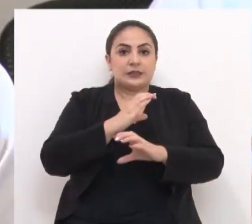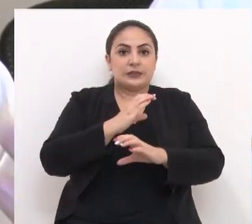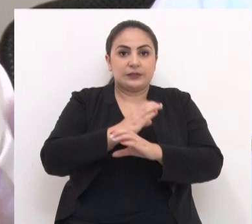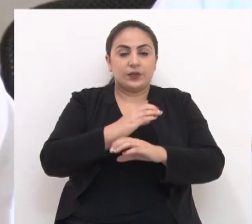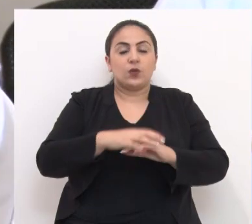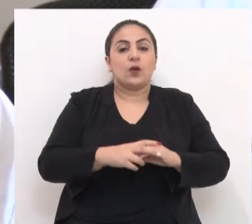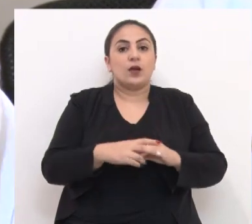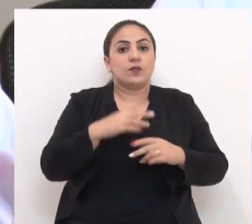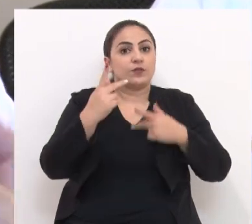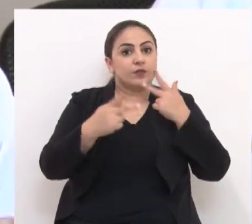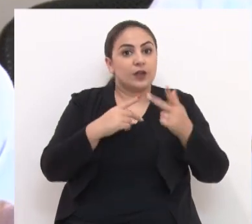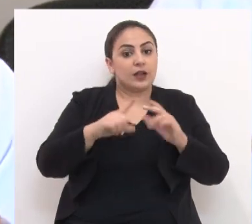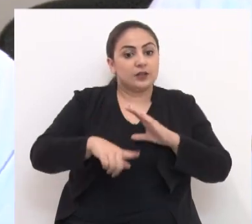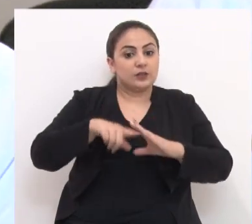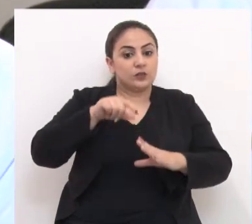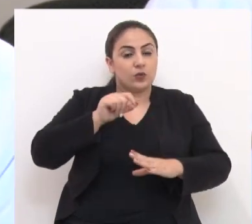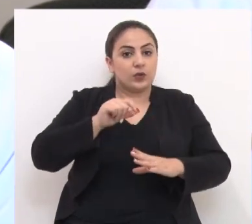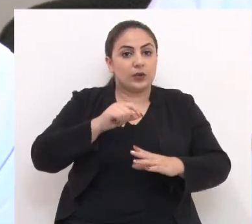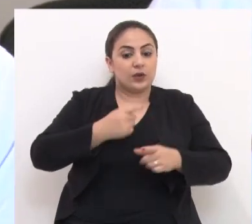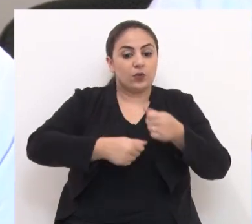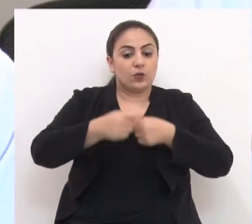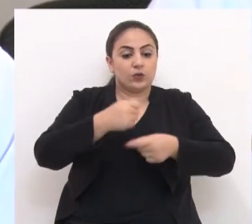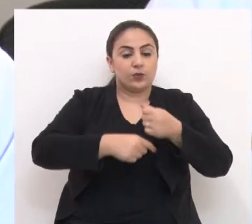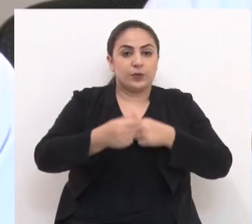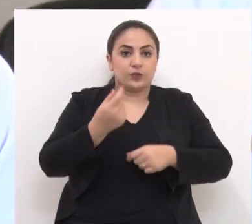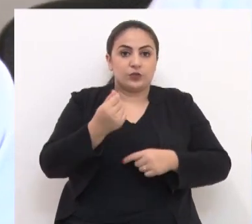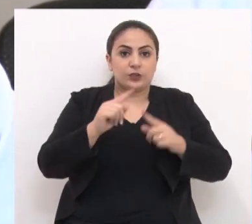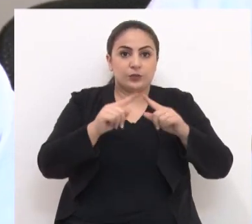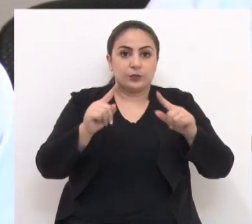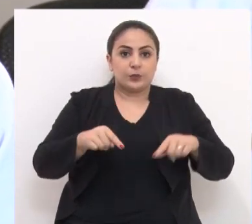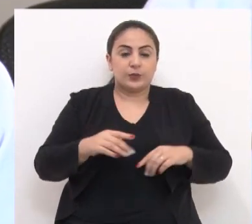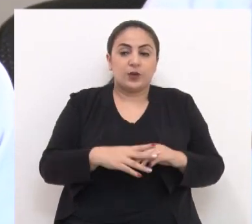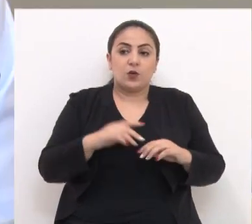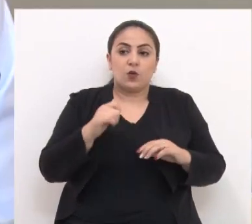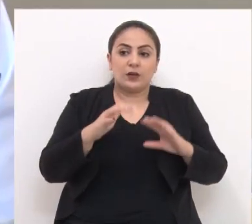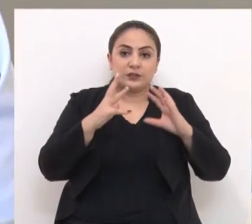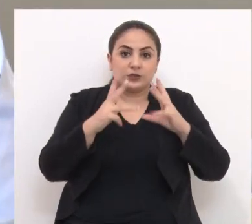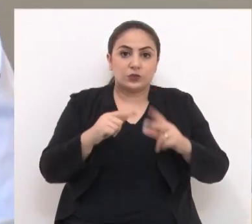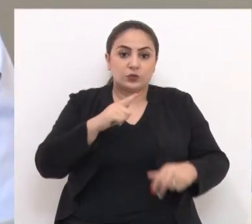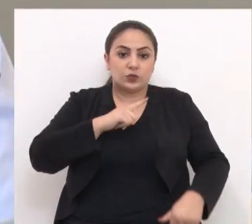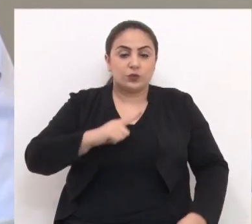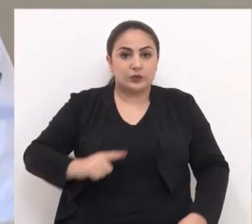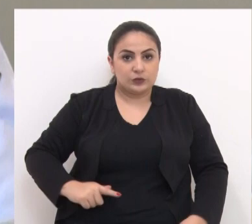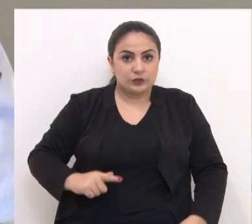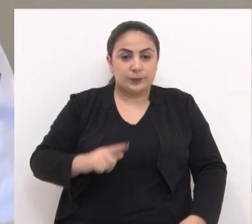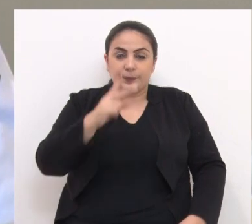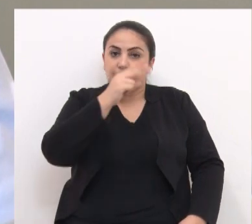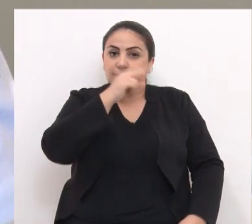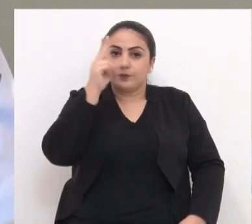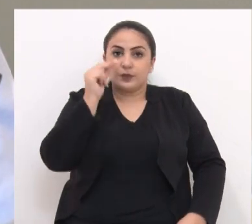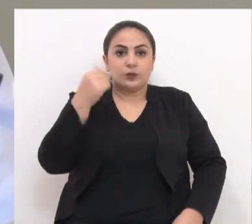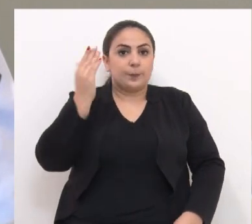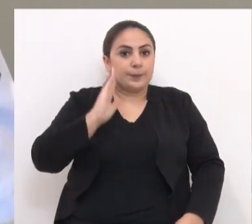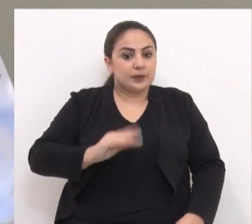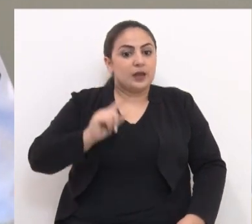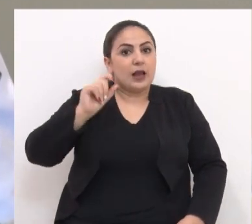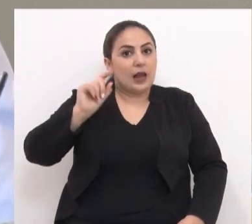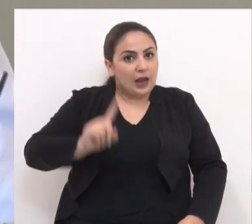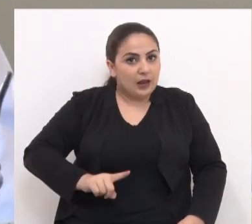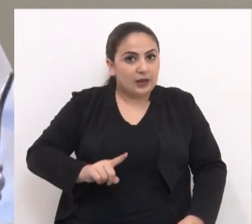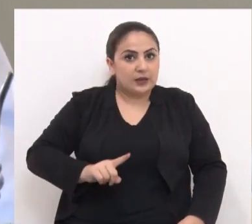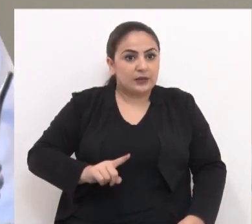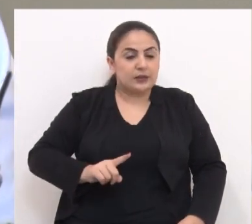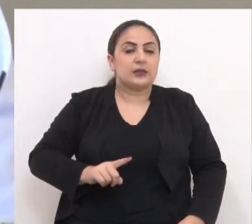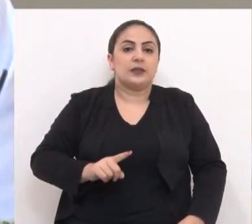Casa Civil, a decisão trará economia aos cofres públicos. A maioria absoluta dos governadores e prefeitos